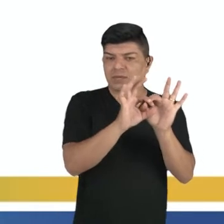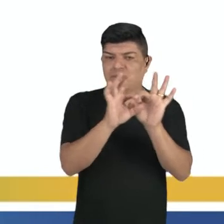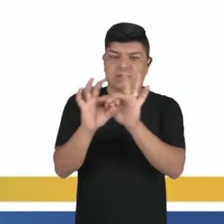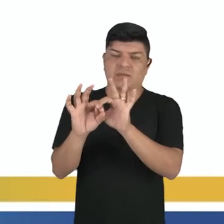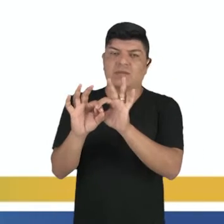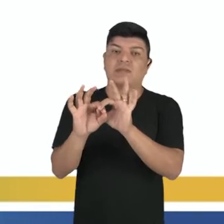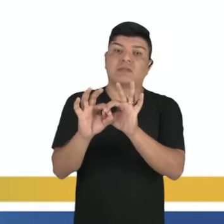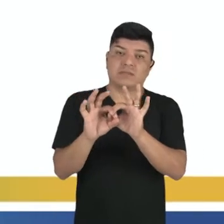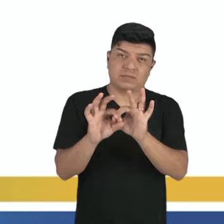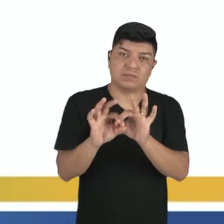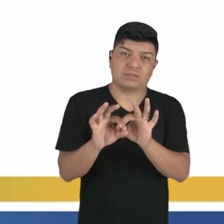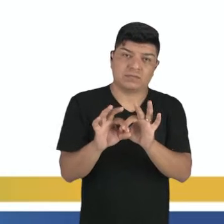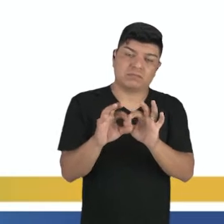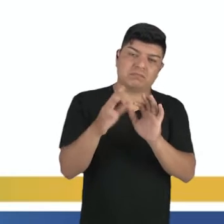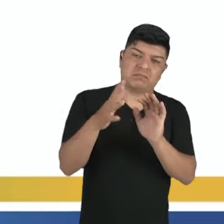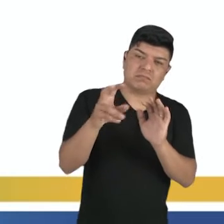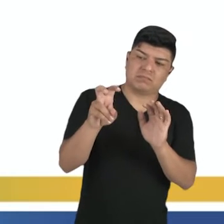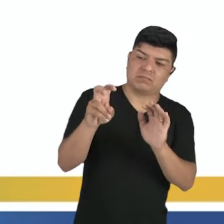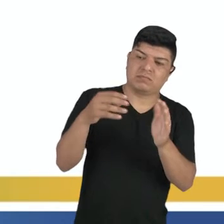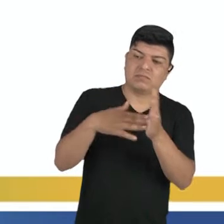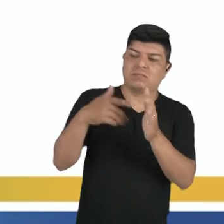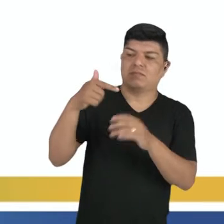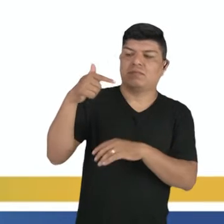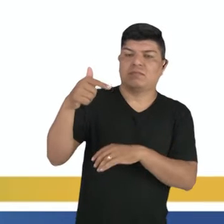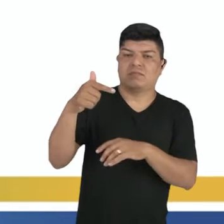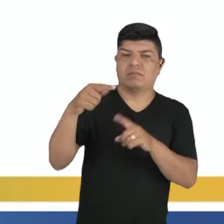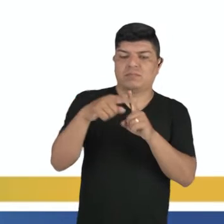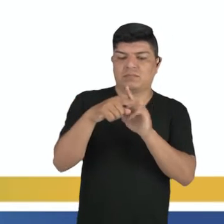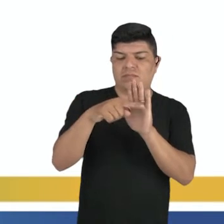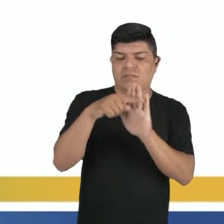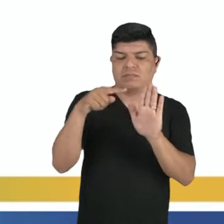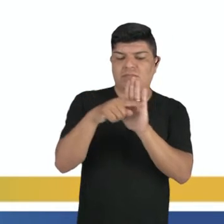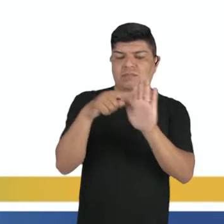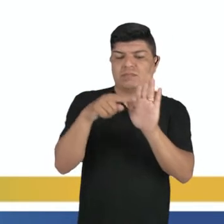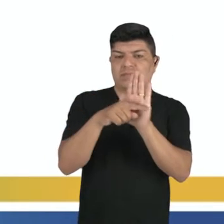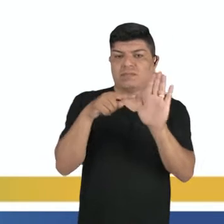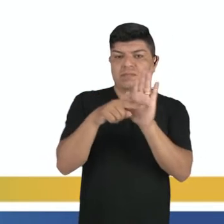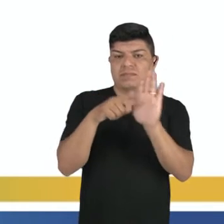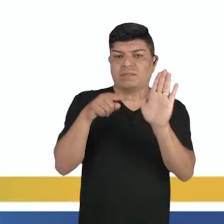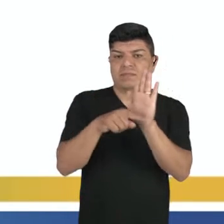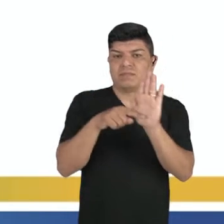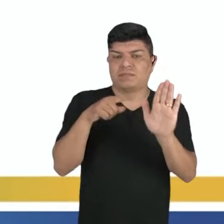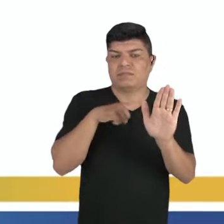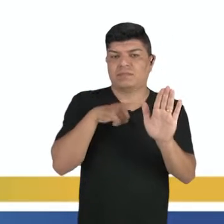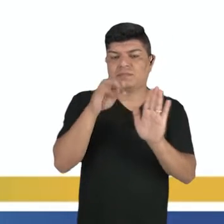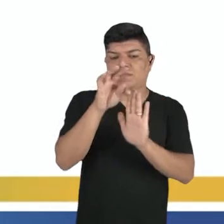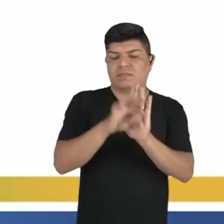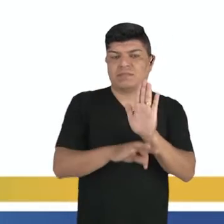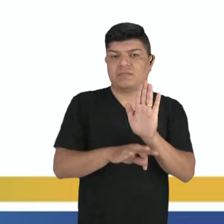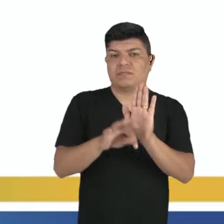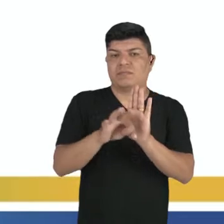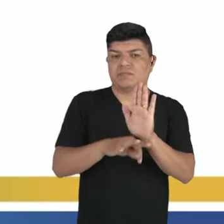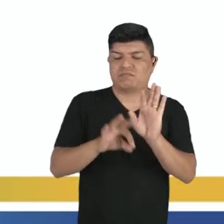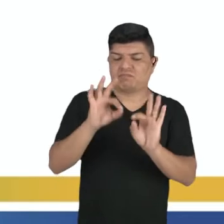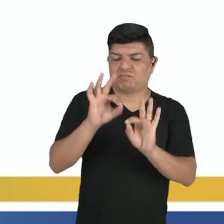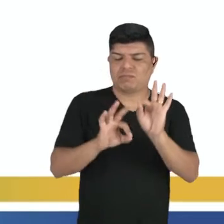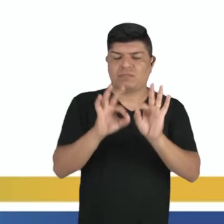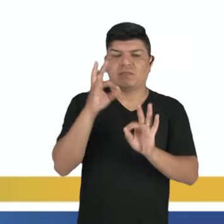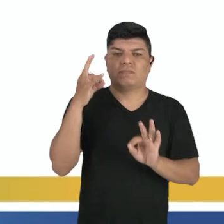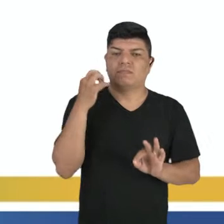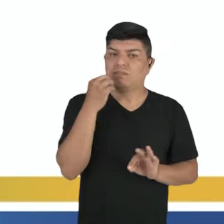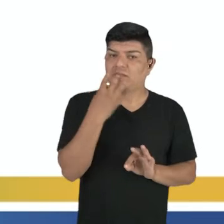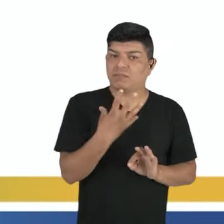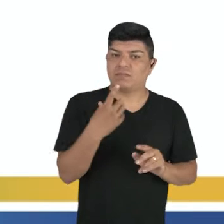seja, deve ter as 5 a 7 linhas, para que você possa ter um texto bem construído, para que